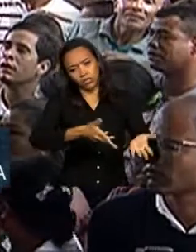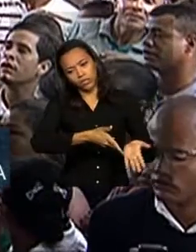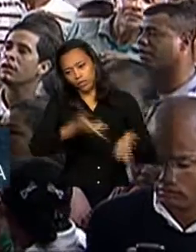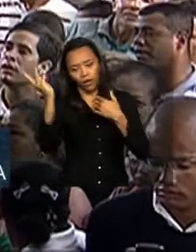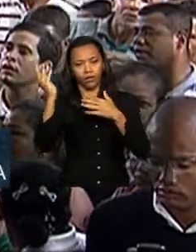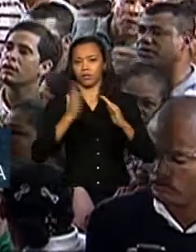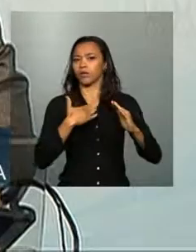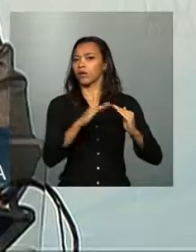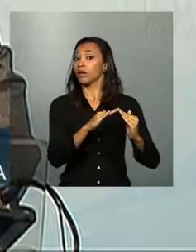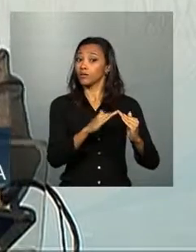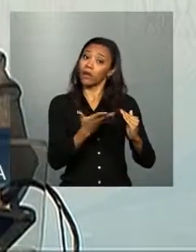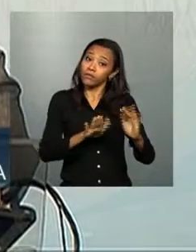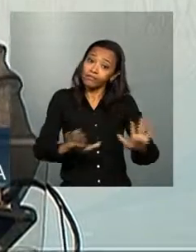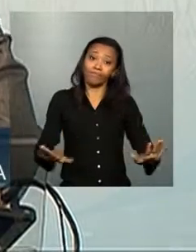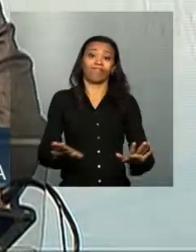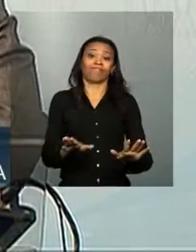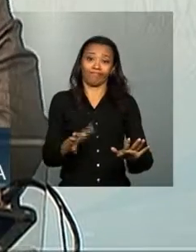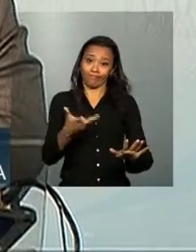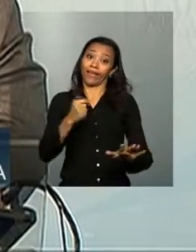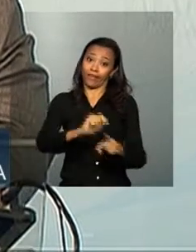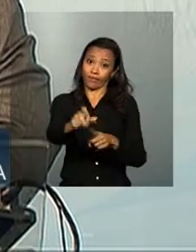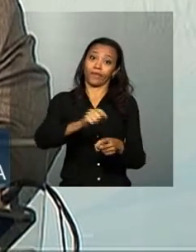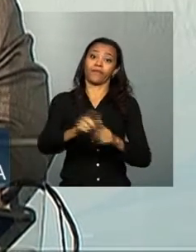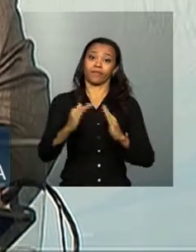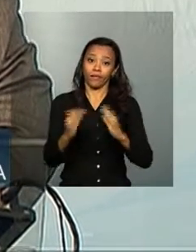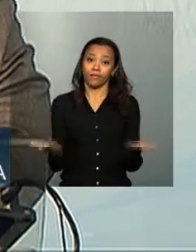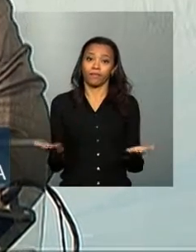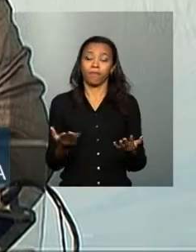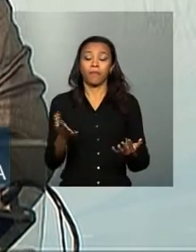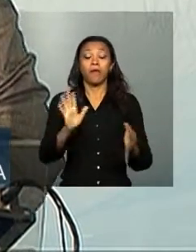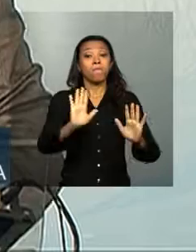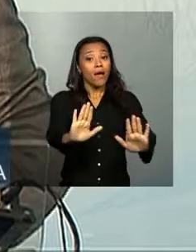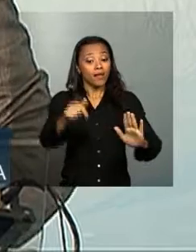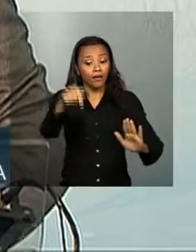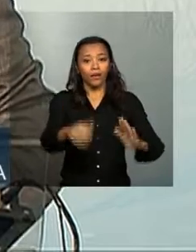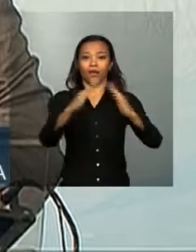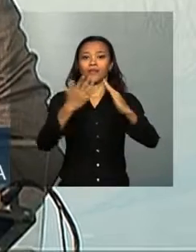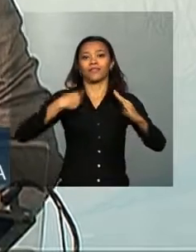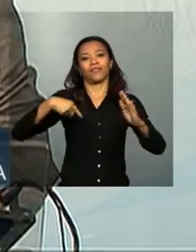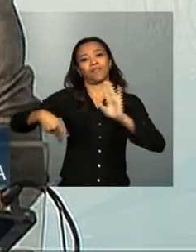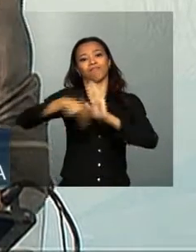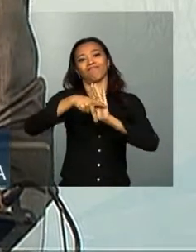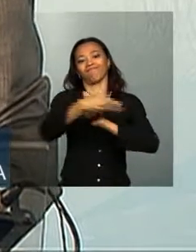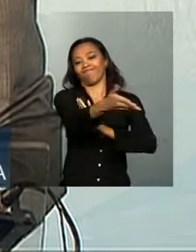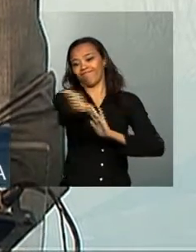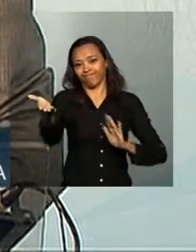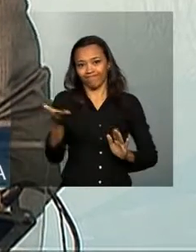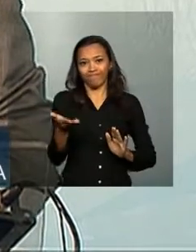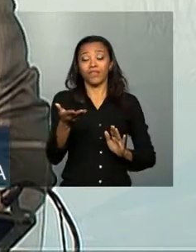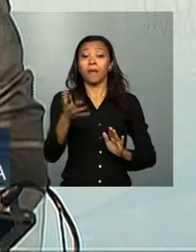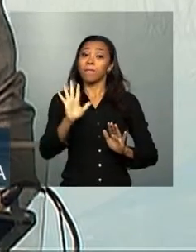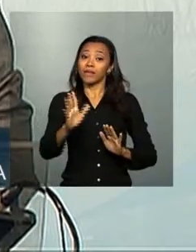e vai embora. Portanto, aqui a casa é nossa. Mas para a gente permitir que outras pessoas tenham casas,